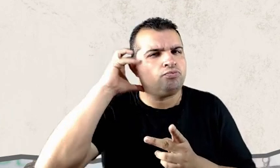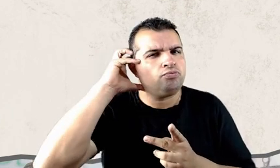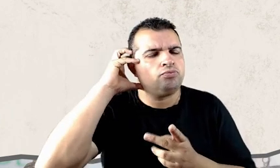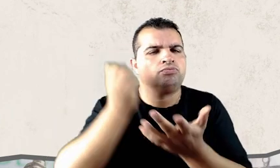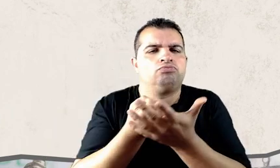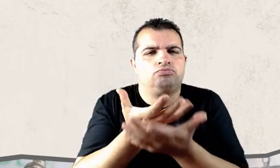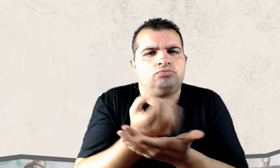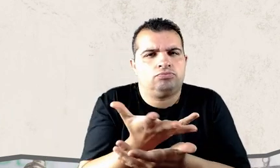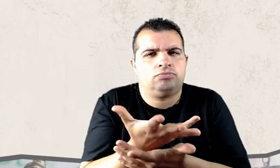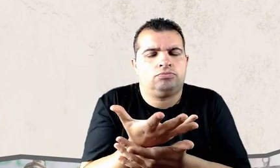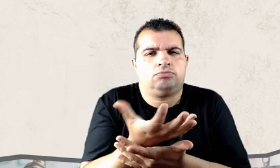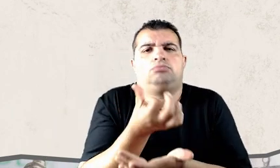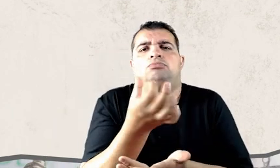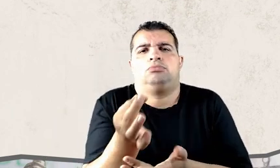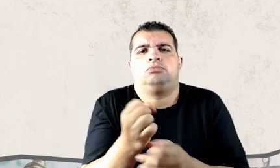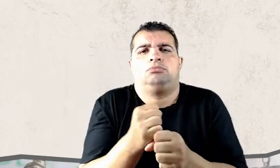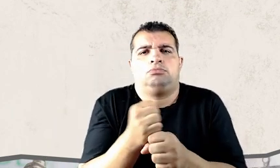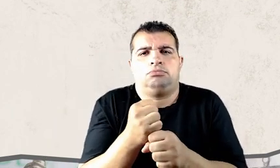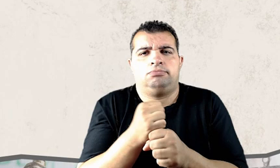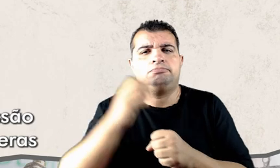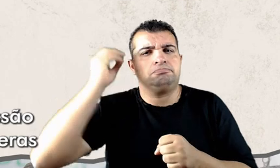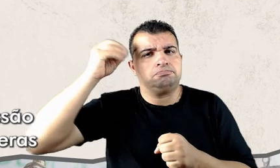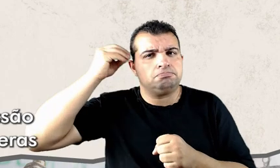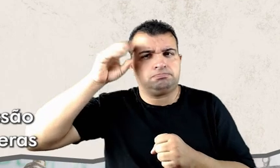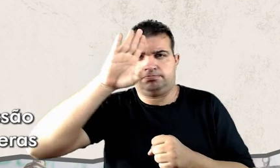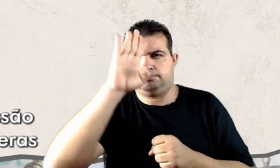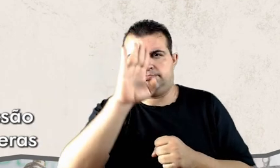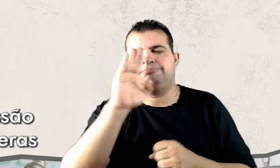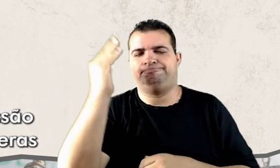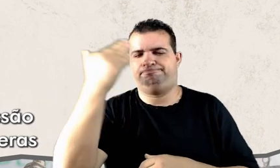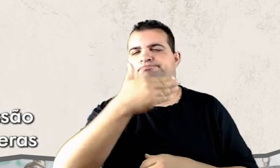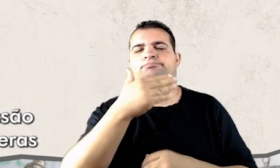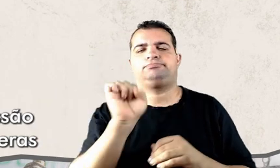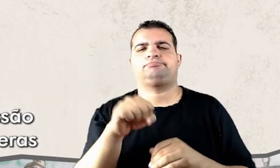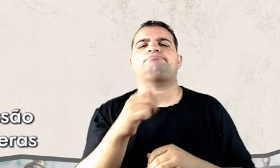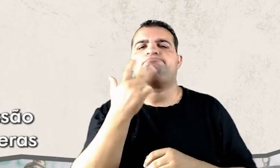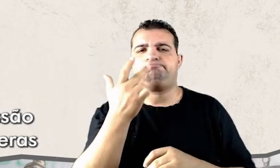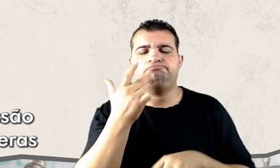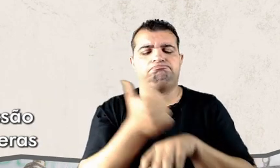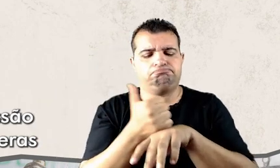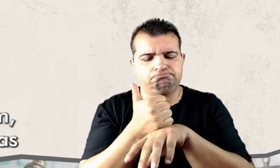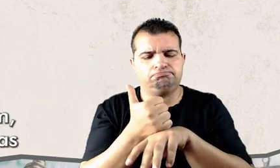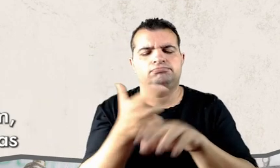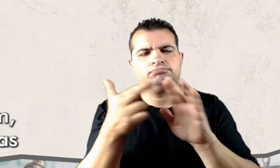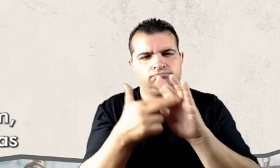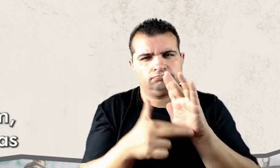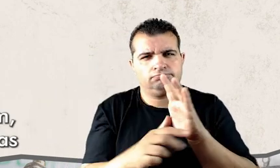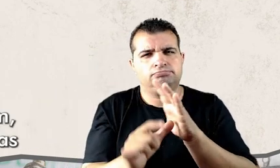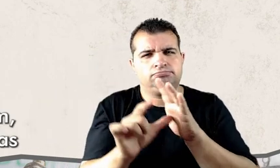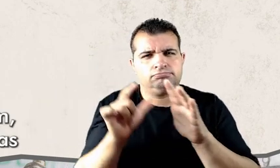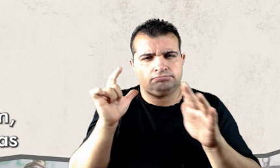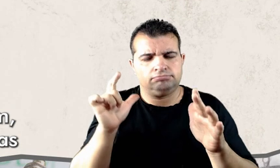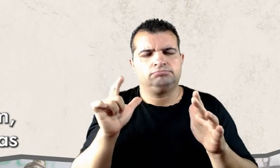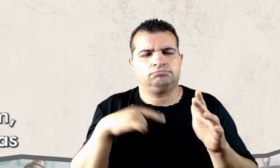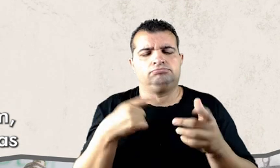60 anos da psicologia no Brasil é prova disso. Estamos falando de uma profissão que foi regulamentada às vésperas de um regime